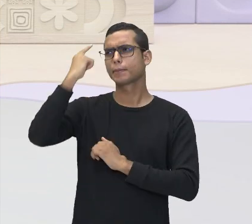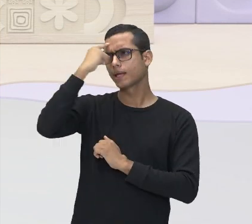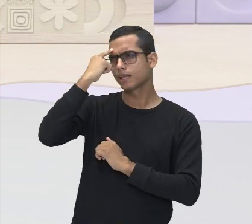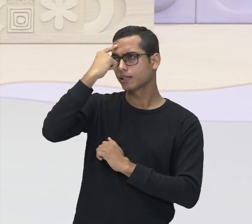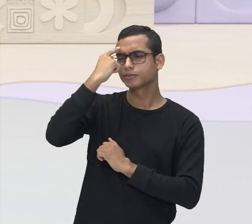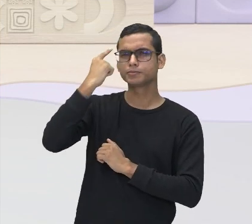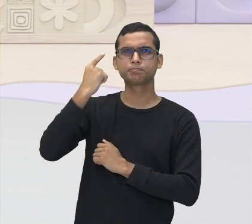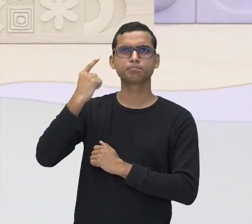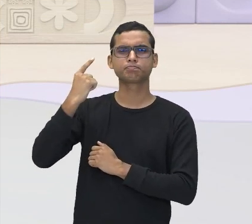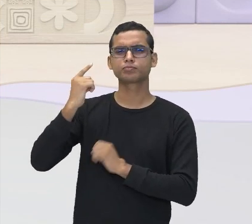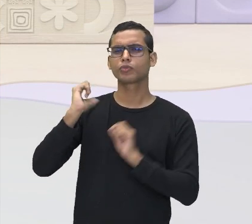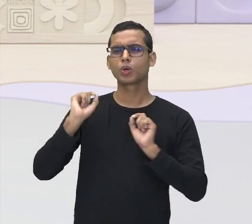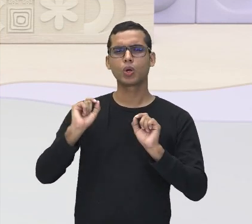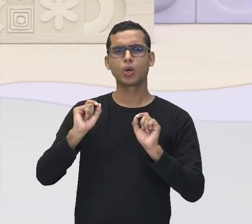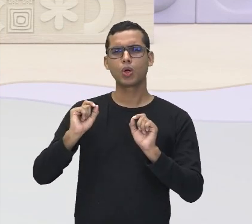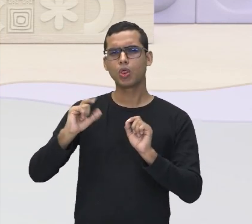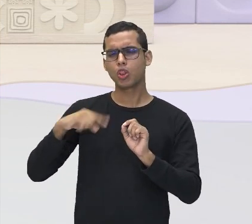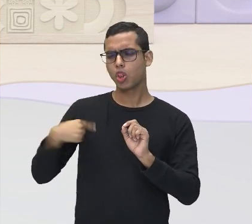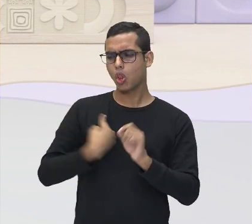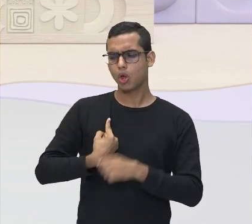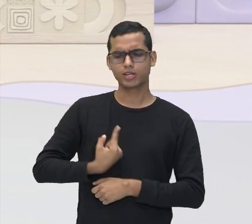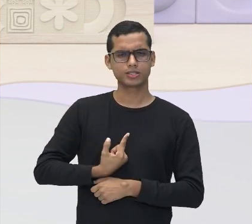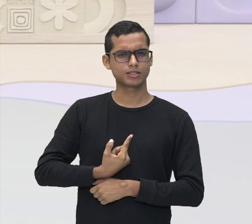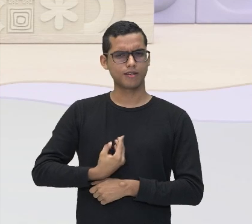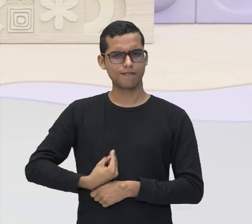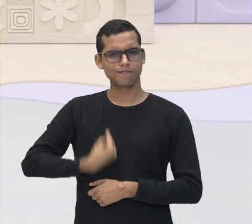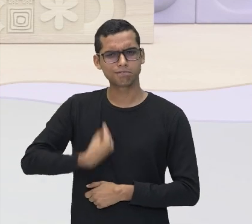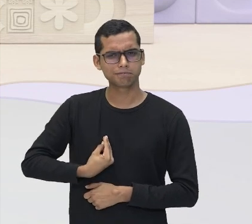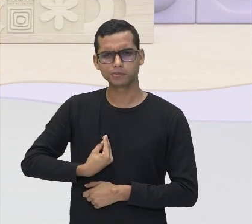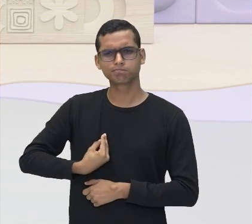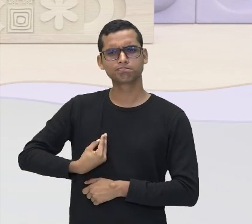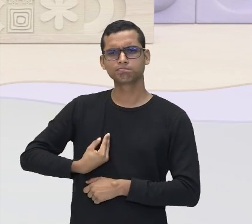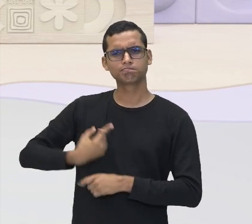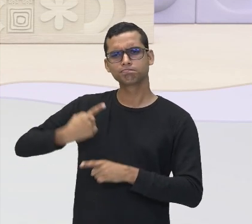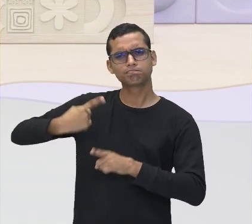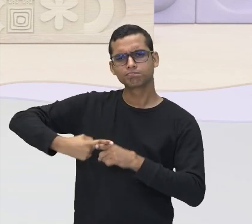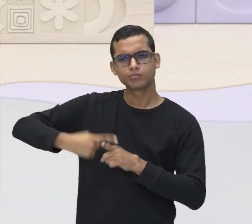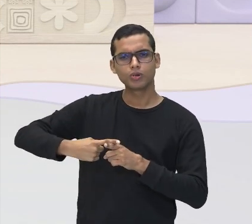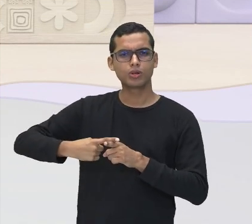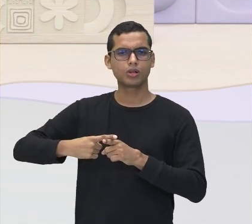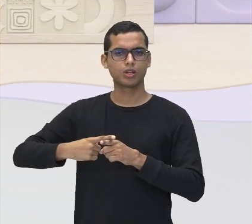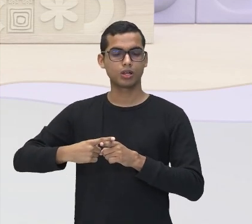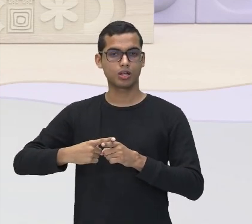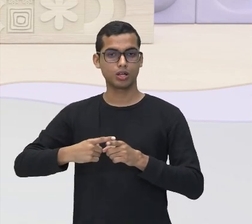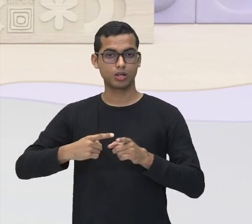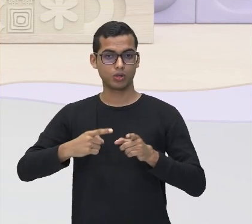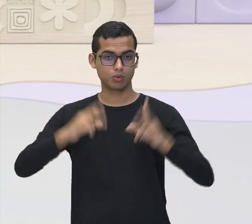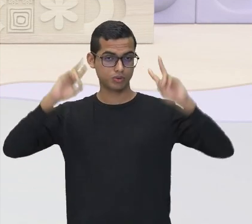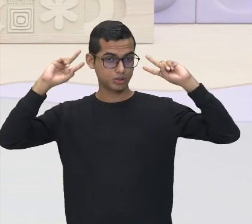existimos? O que nos une como seres humanos?